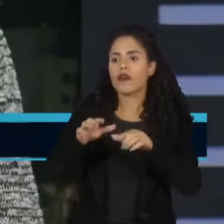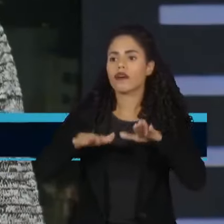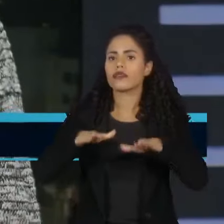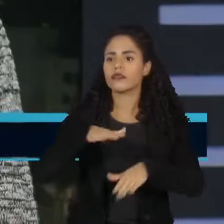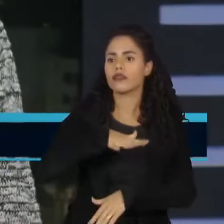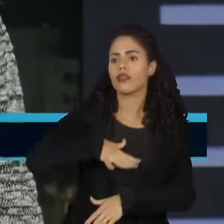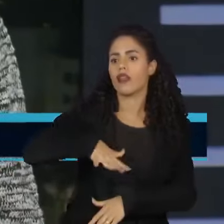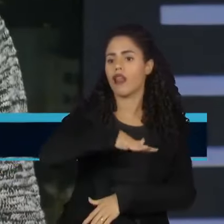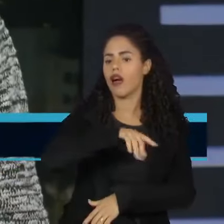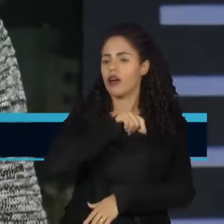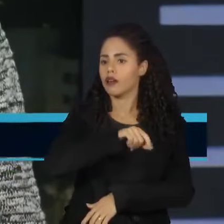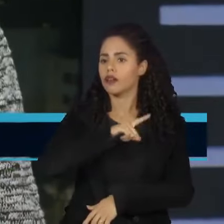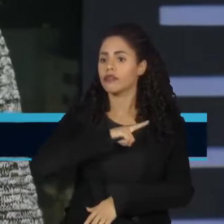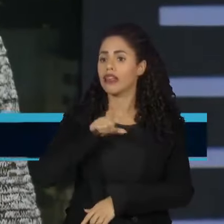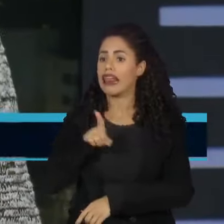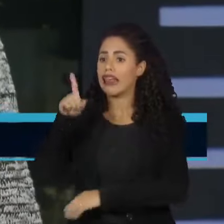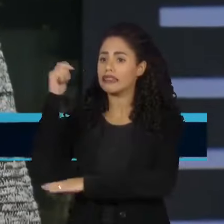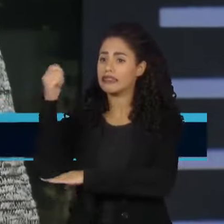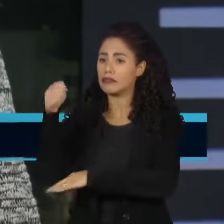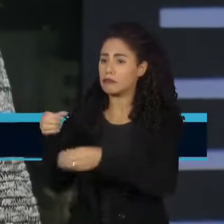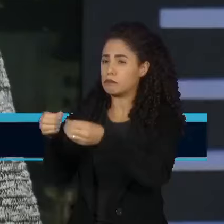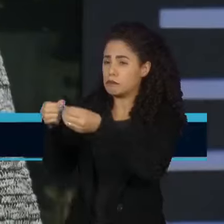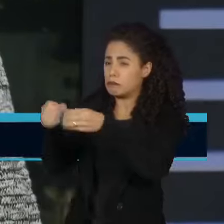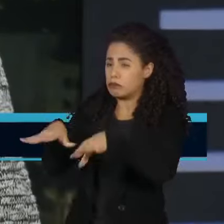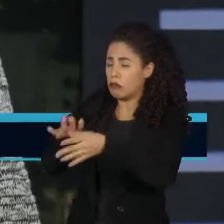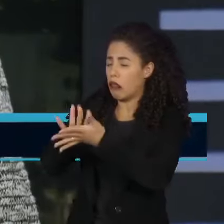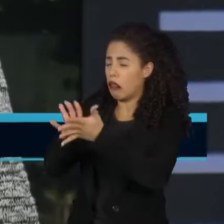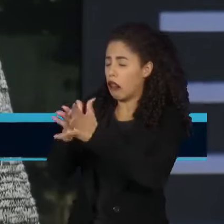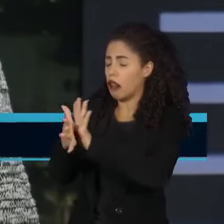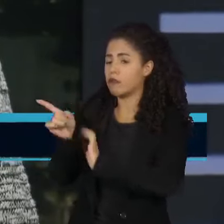foi quase destruído o estado inteiro, você ainda vai